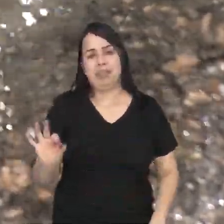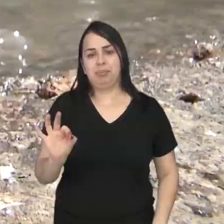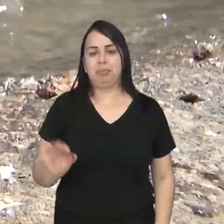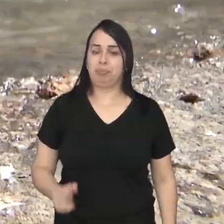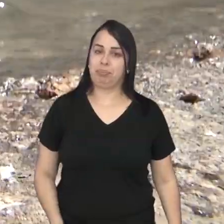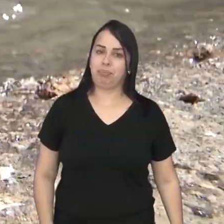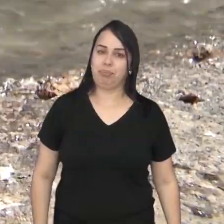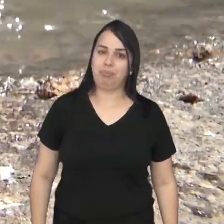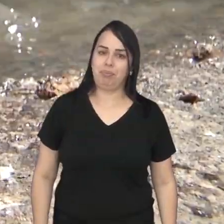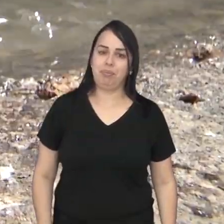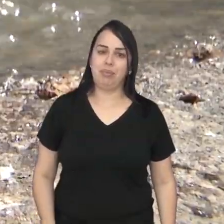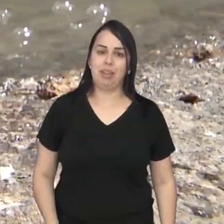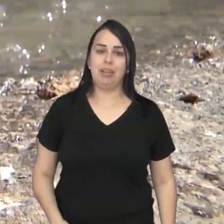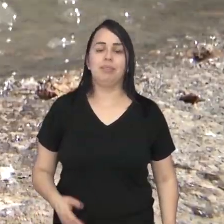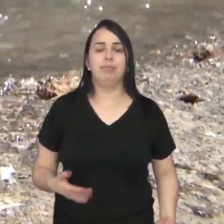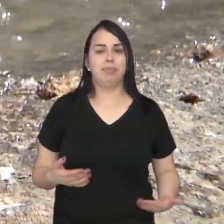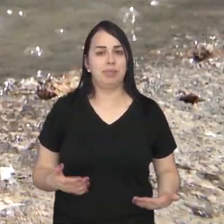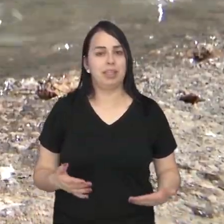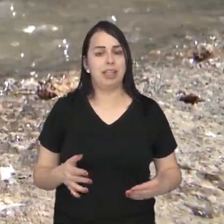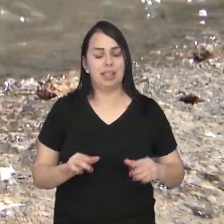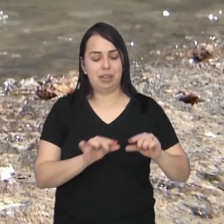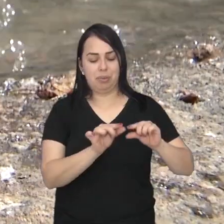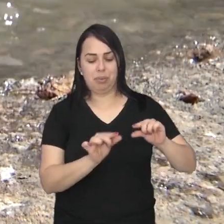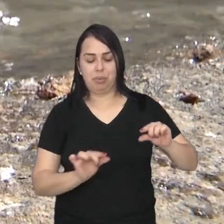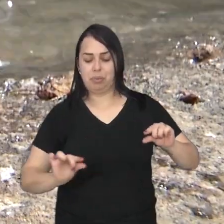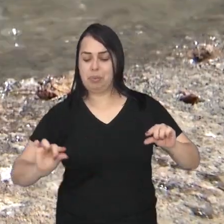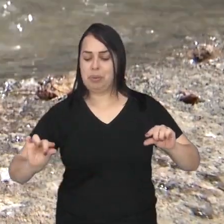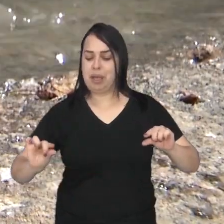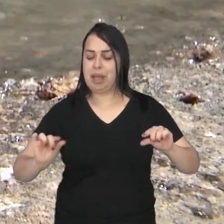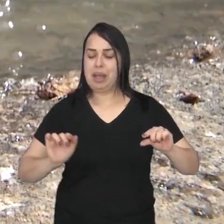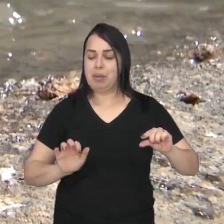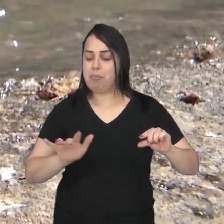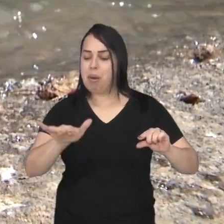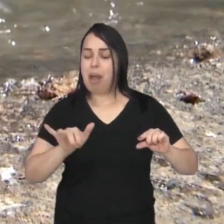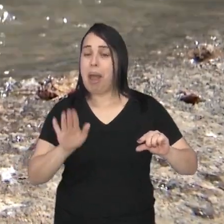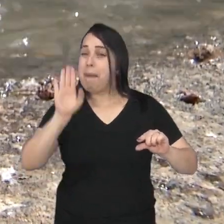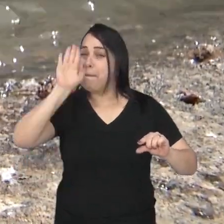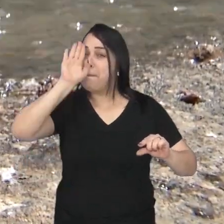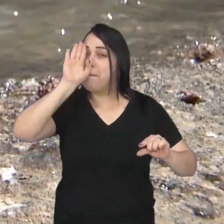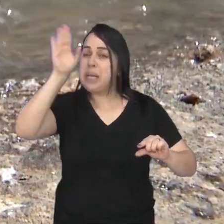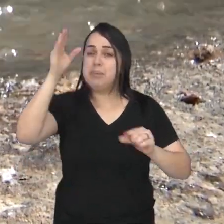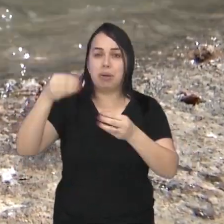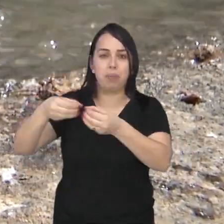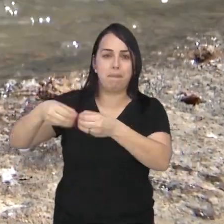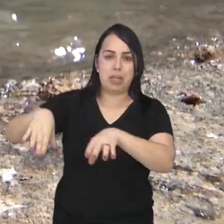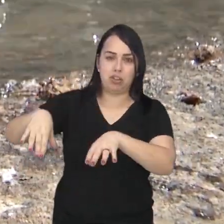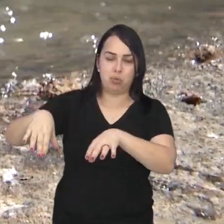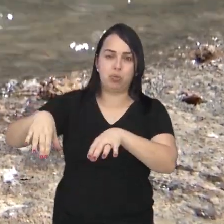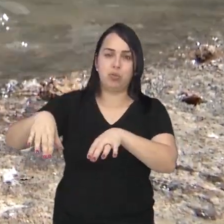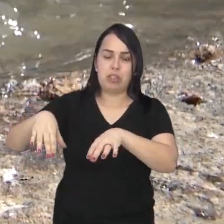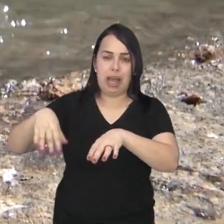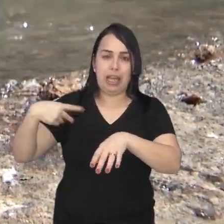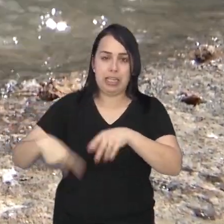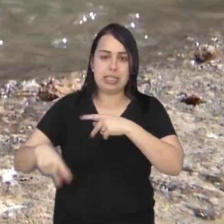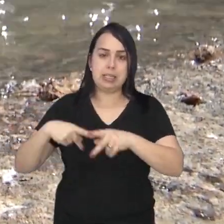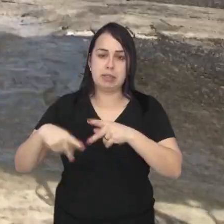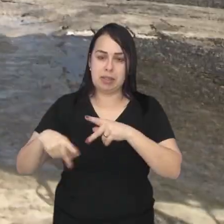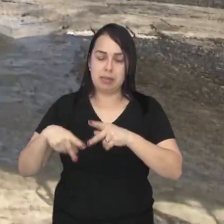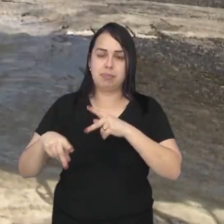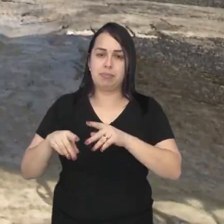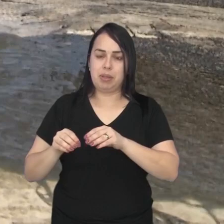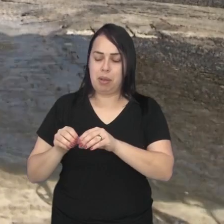20%. E as perdas de água potável nas tubulações são a principal causa de desperdício hídrico em São